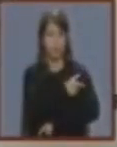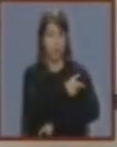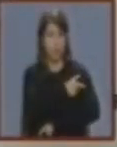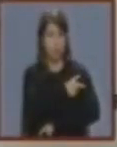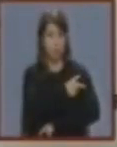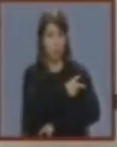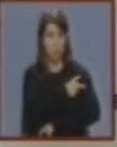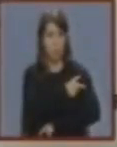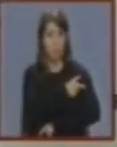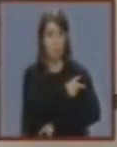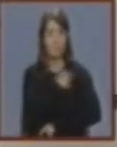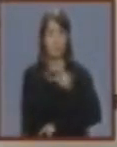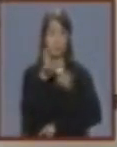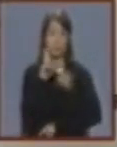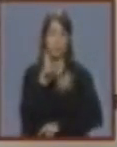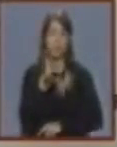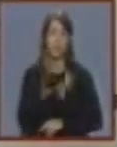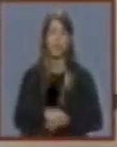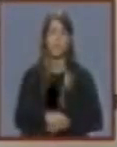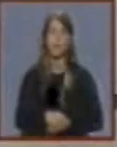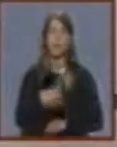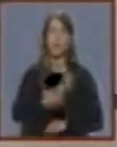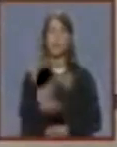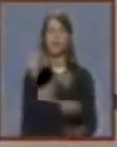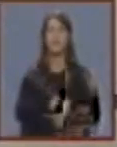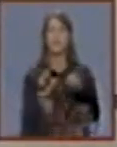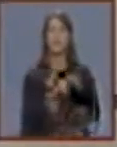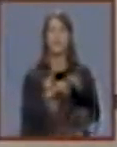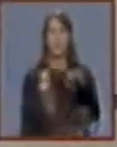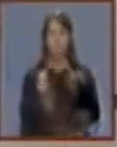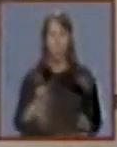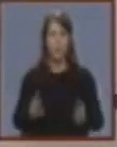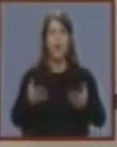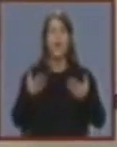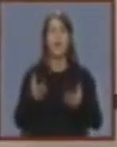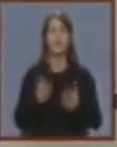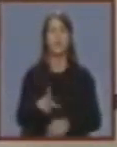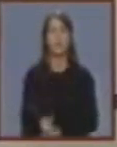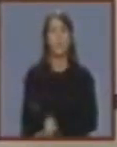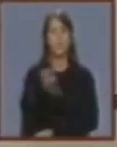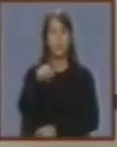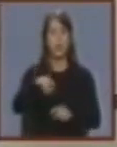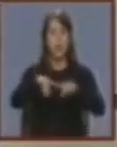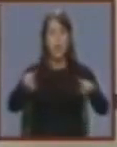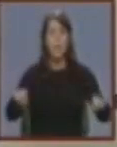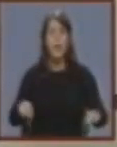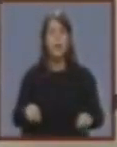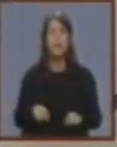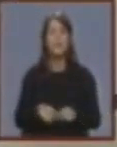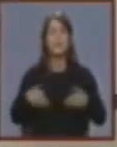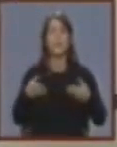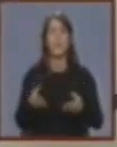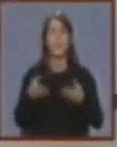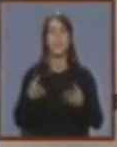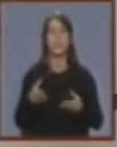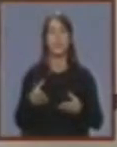que contamos eleger, nós queremos que os votos do pico ajudem também a eleger pelo círculo de compensação